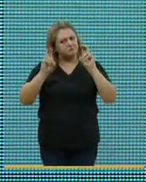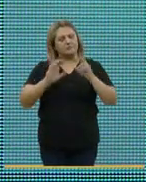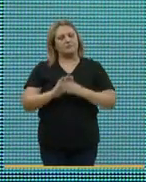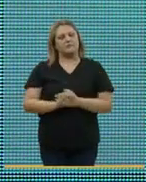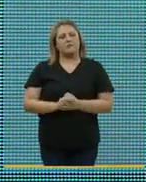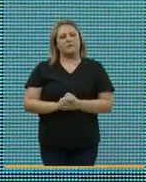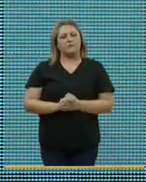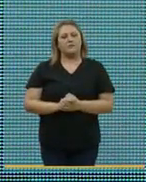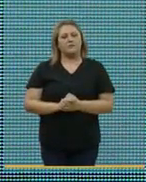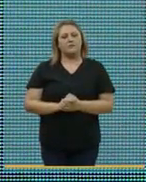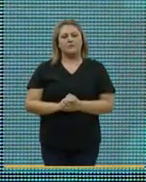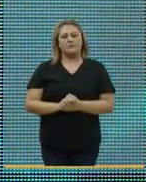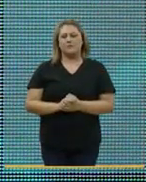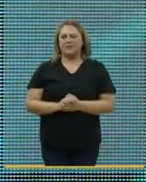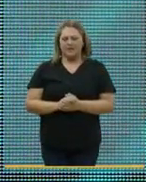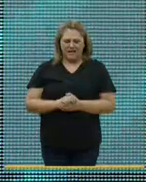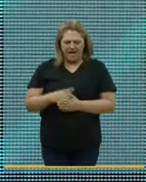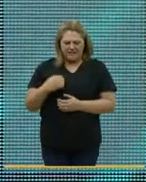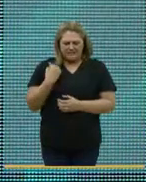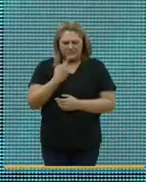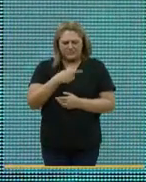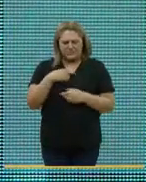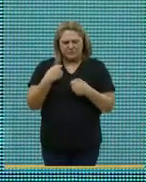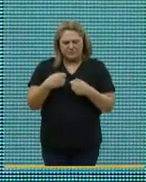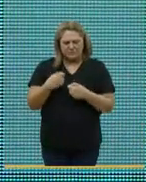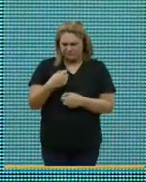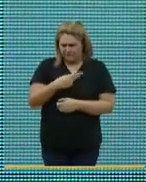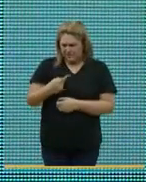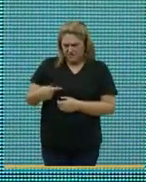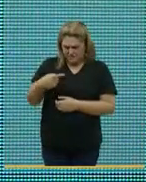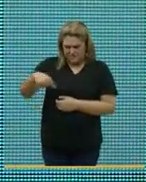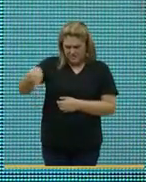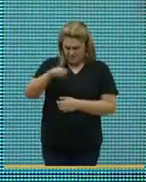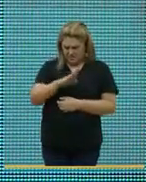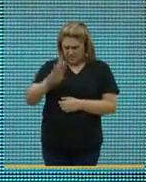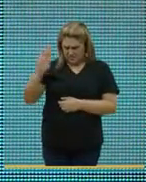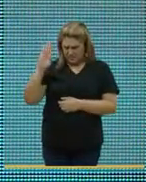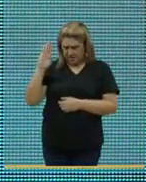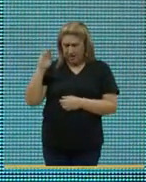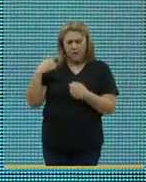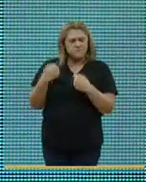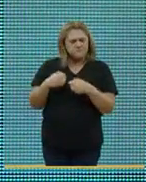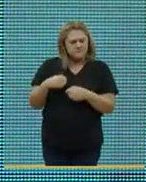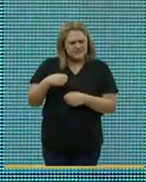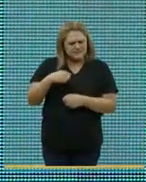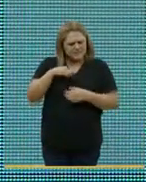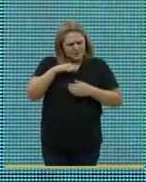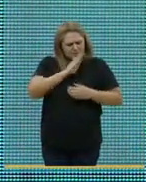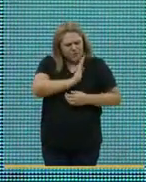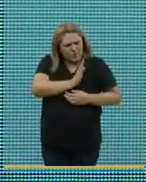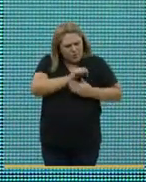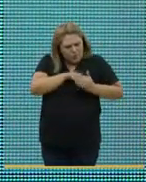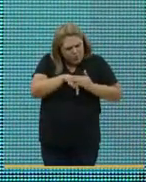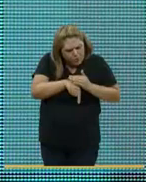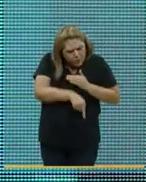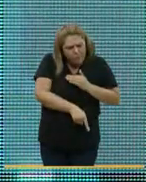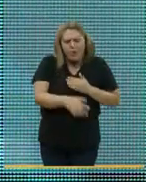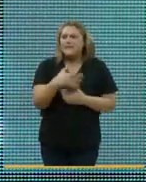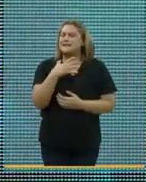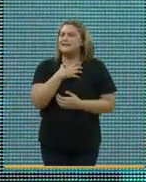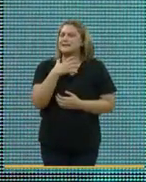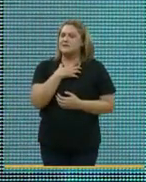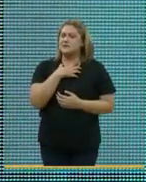deve calar fundo do coração de cada um de nós sobretudo neste momento em que as populações indígenas